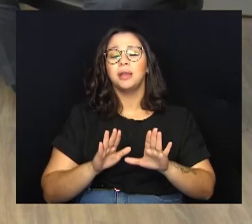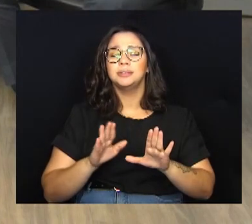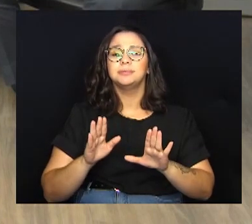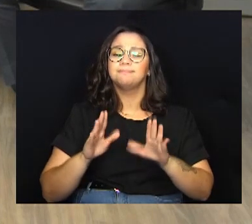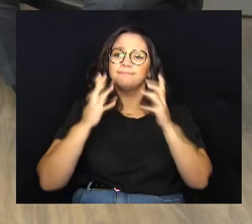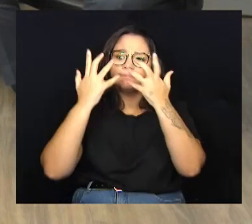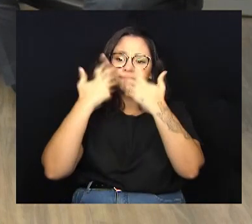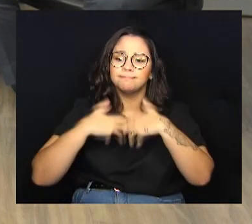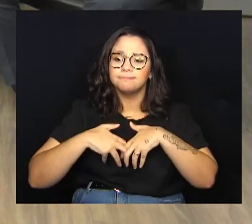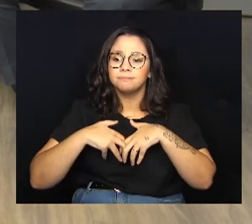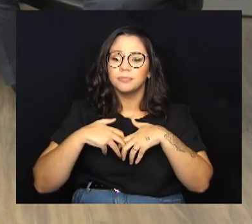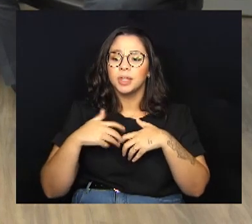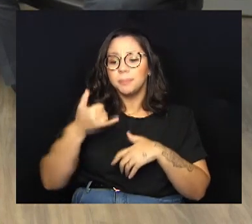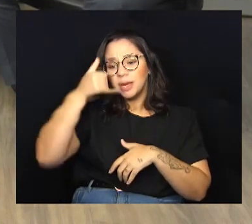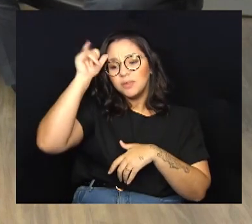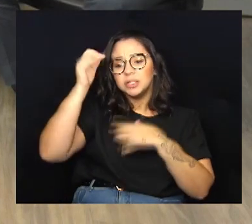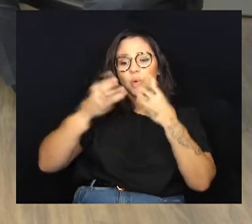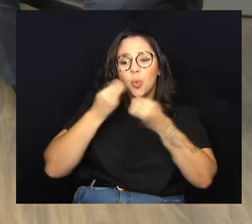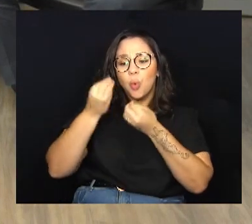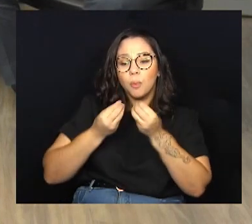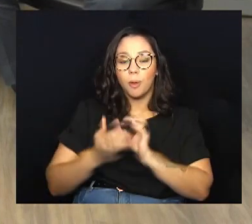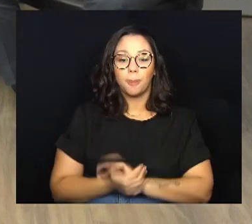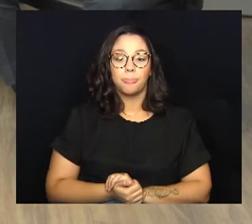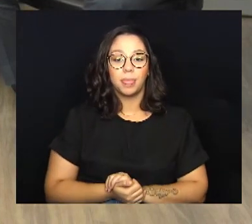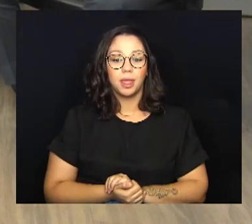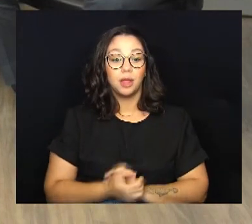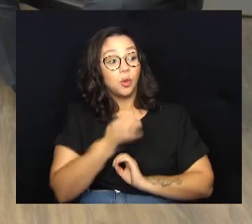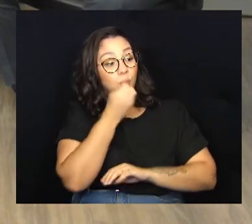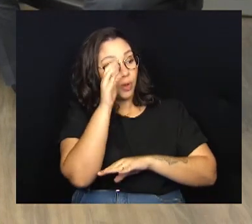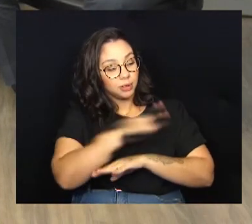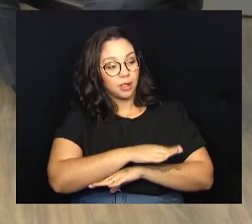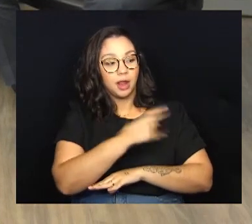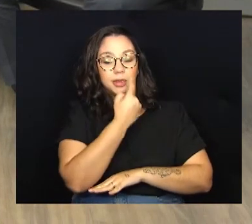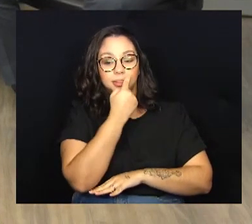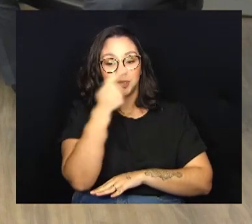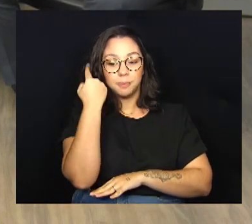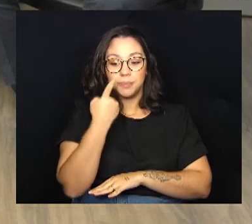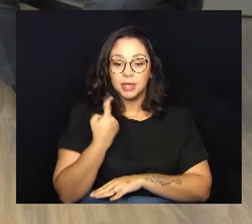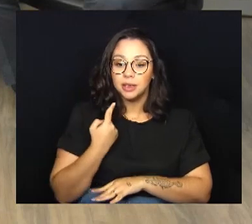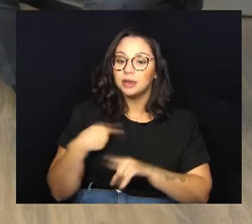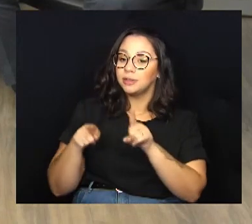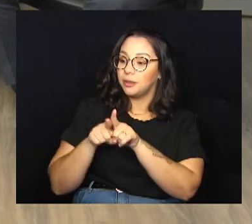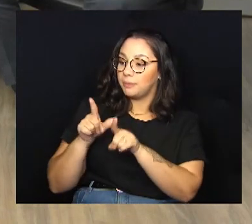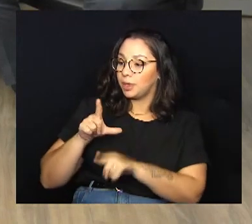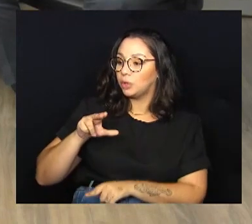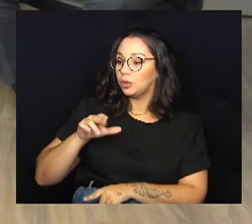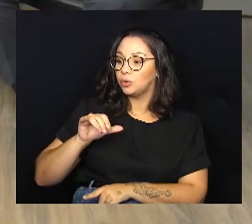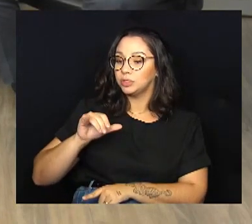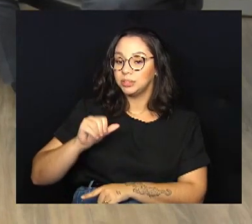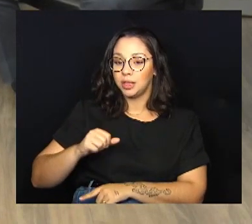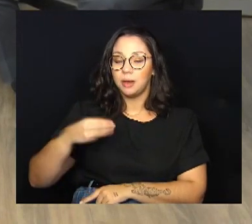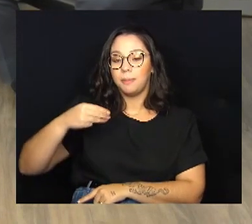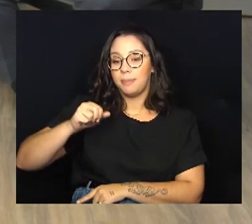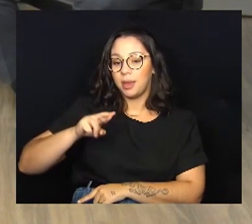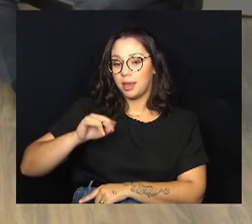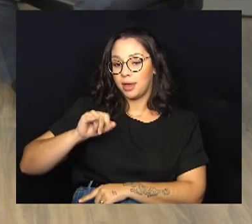tráfico, né? O tratamento para aqueles que têm a necessidade, seja voluntário, compulsório, e